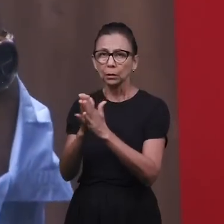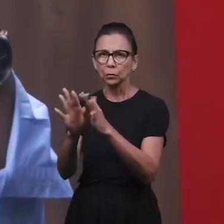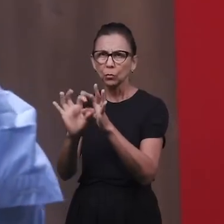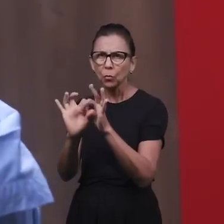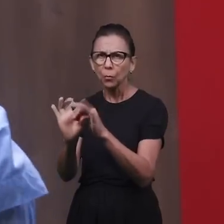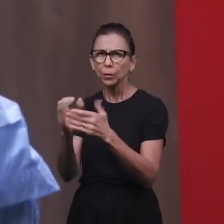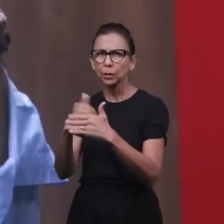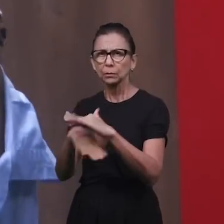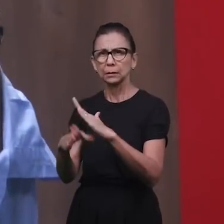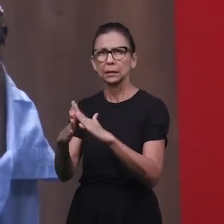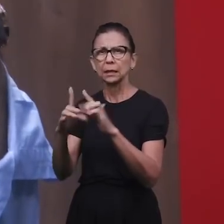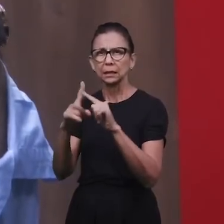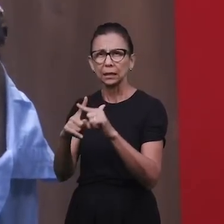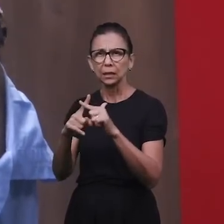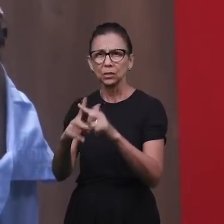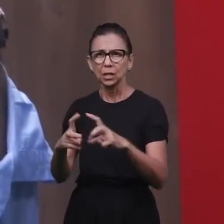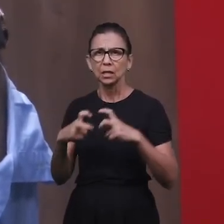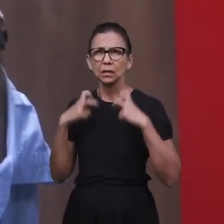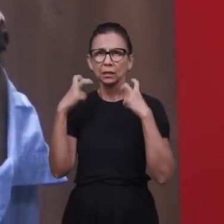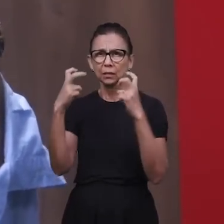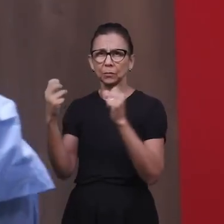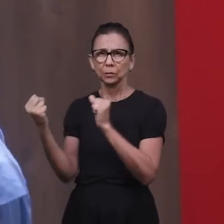Jesus, e o arsenal vai embora,